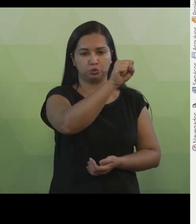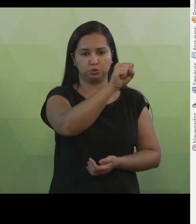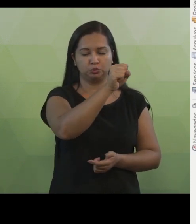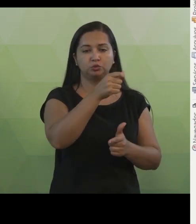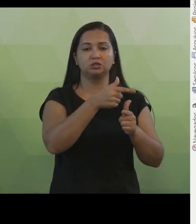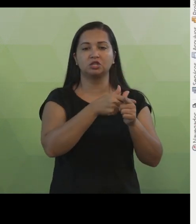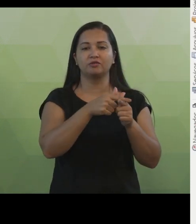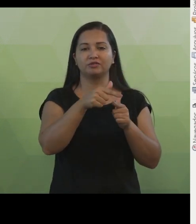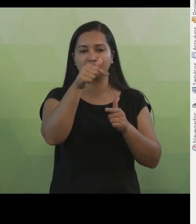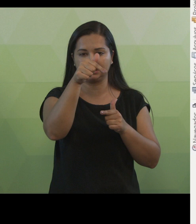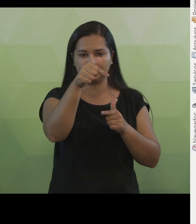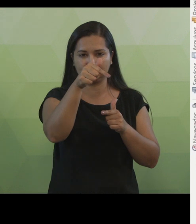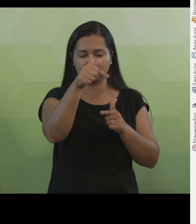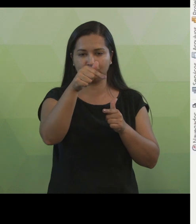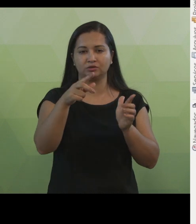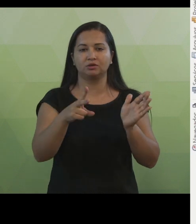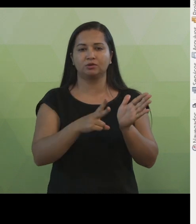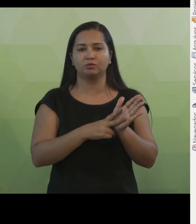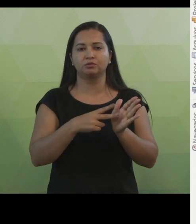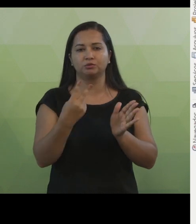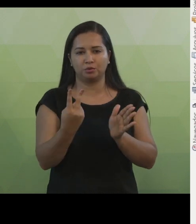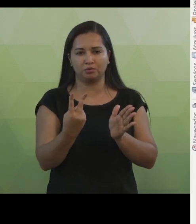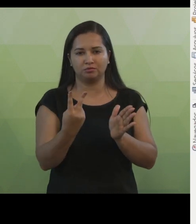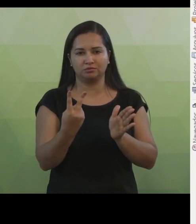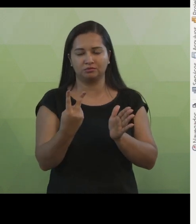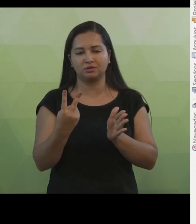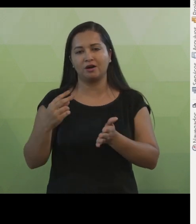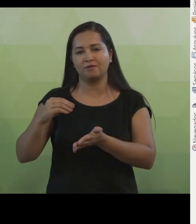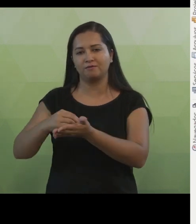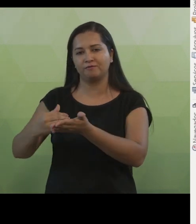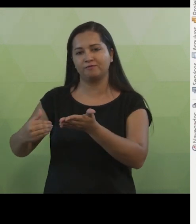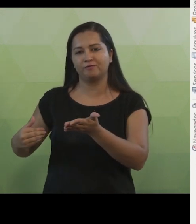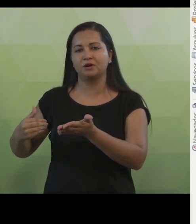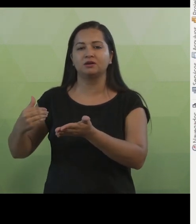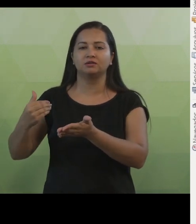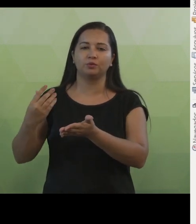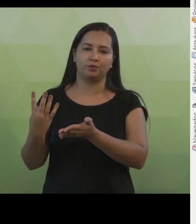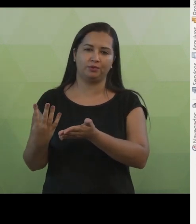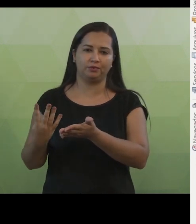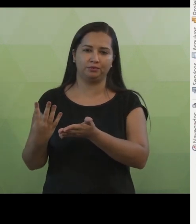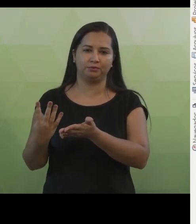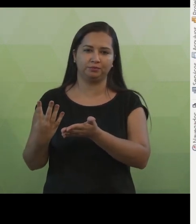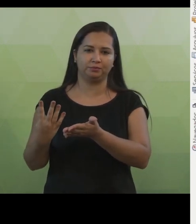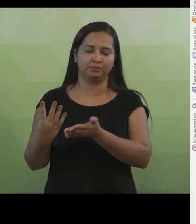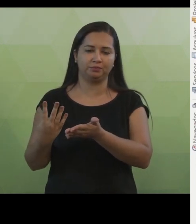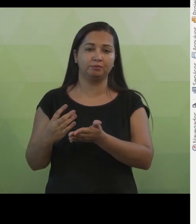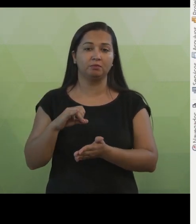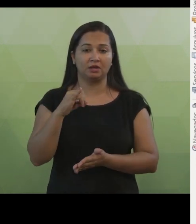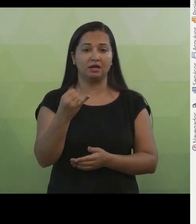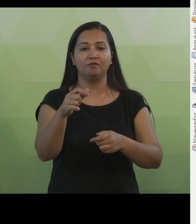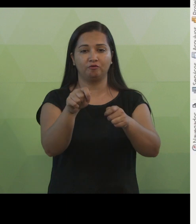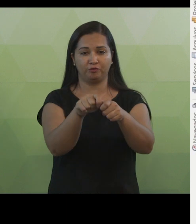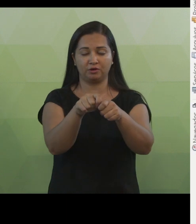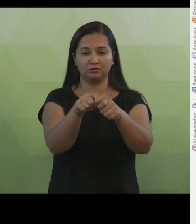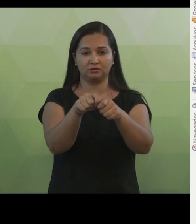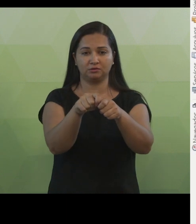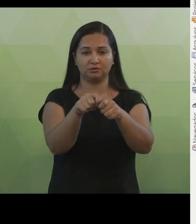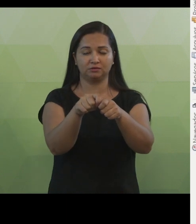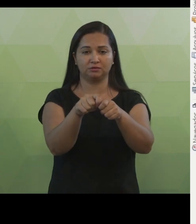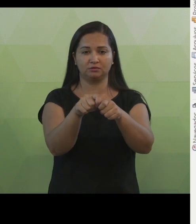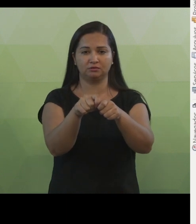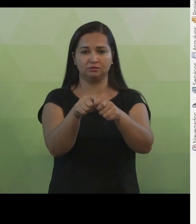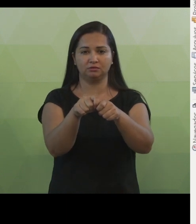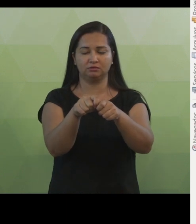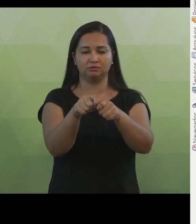Lembrando, se é mod 7, só podem ter 7 casos possíveis. Mas eu vou